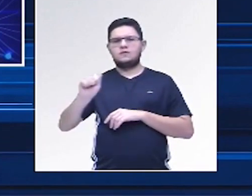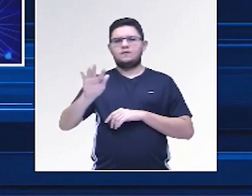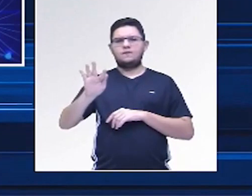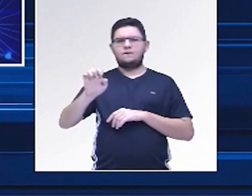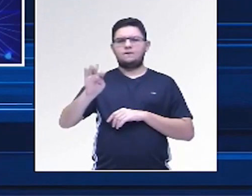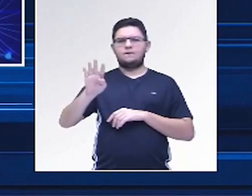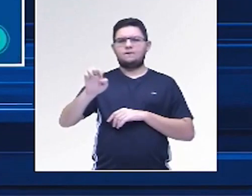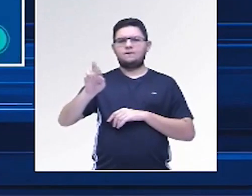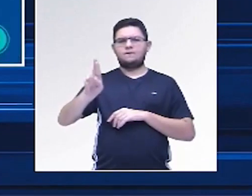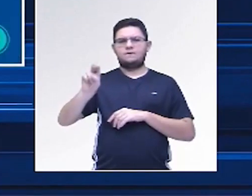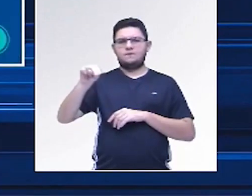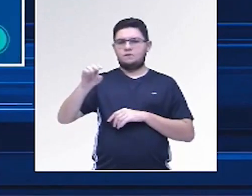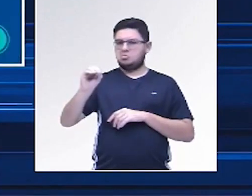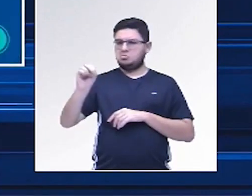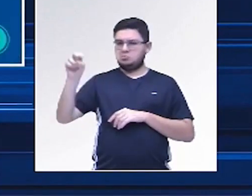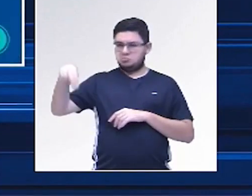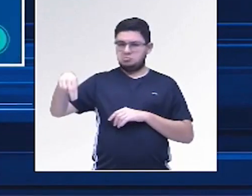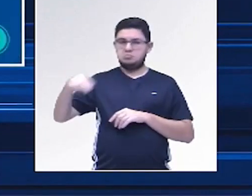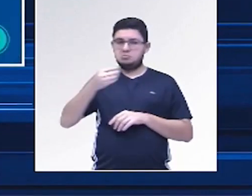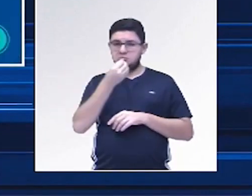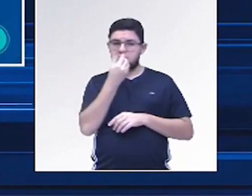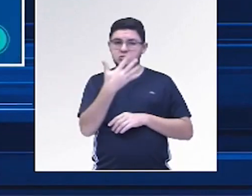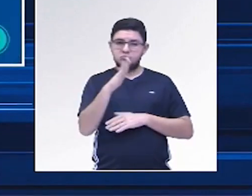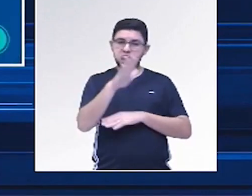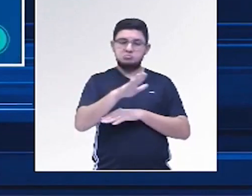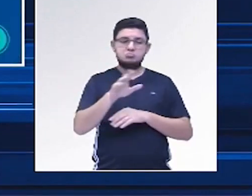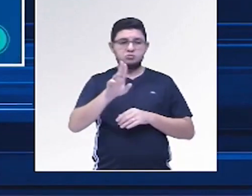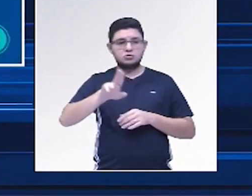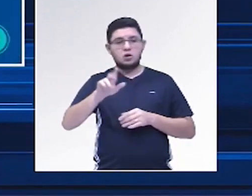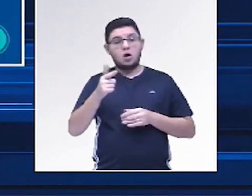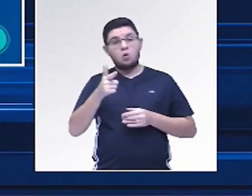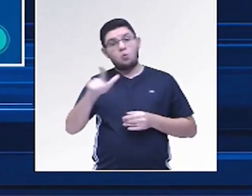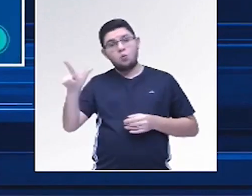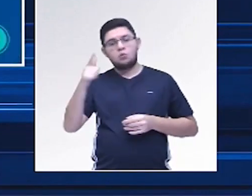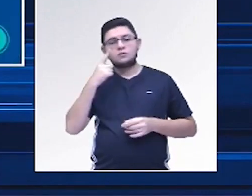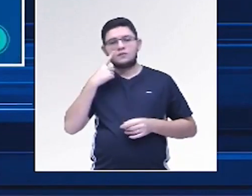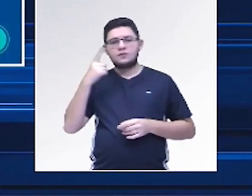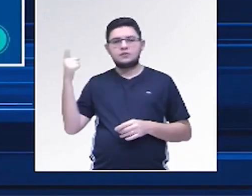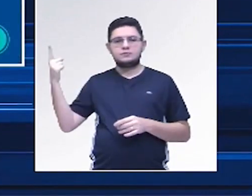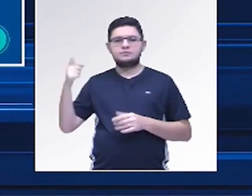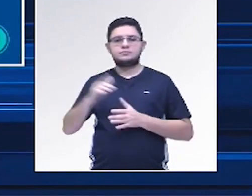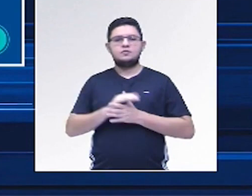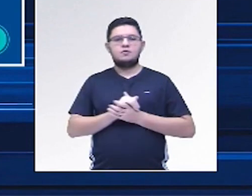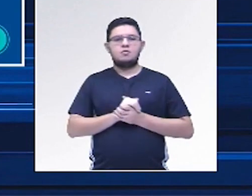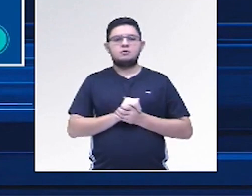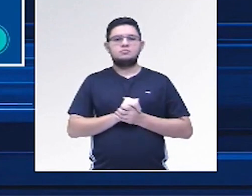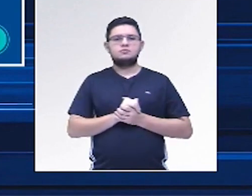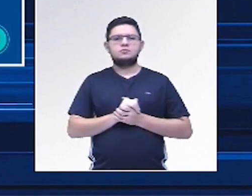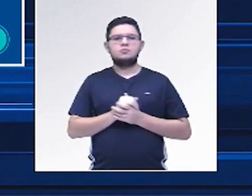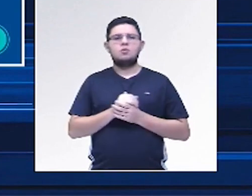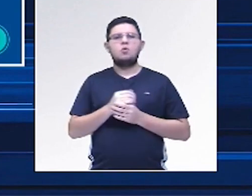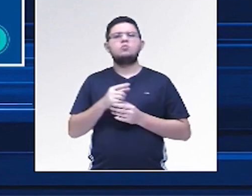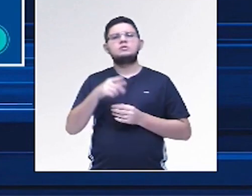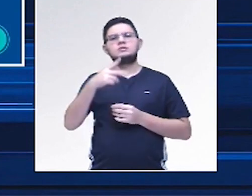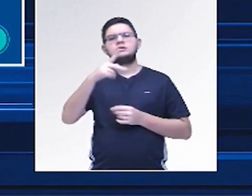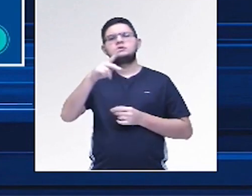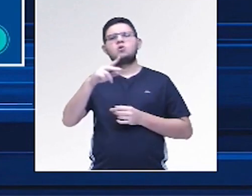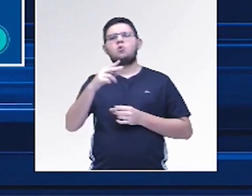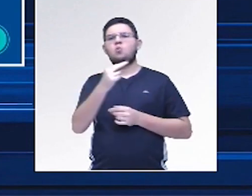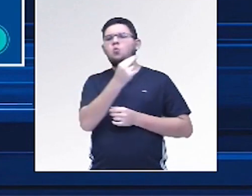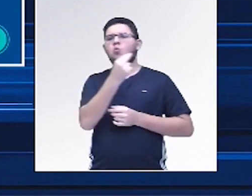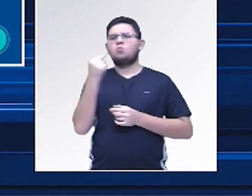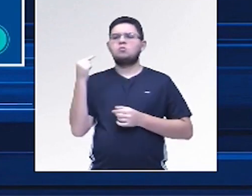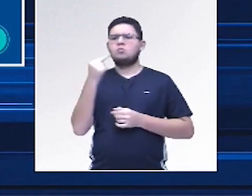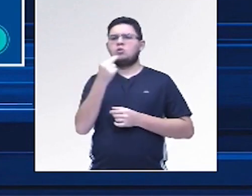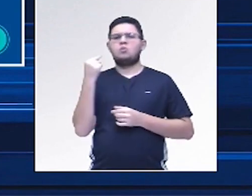acompanhar a nossa próxima cartela. Então, olha só, quando você quiser falar o seu nome, você tem essas opções. My